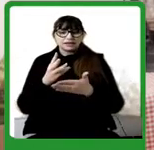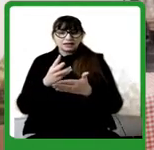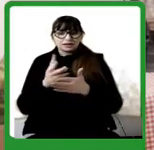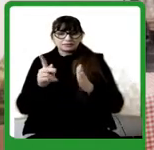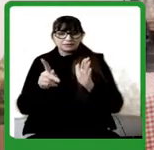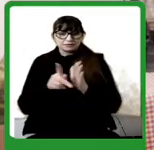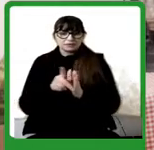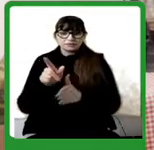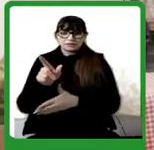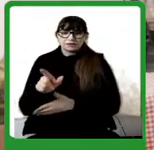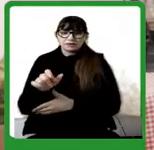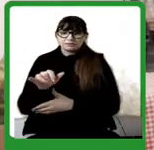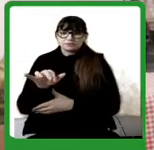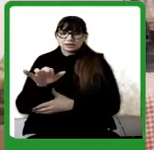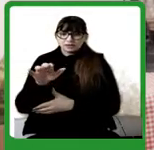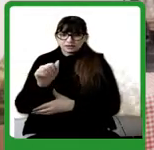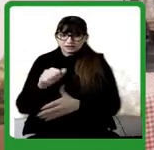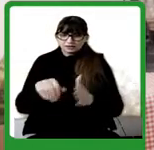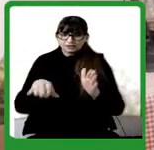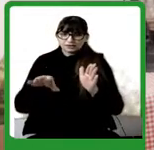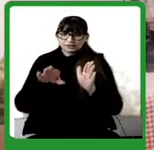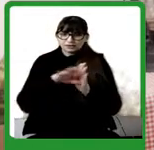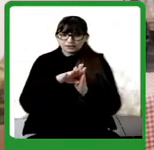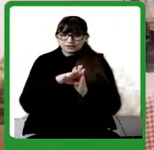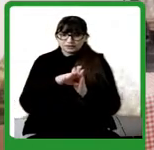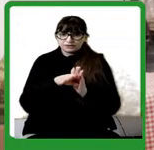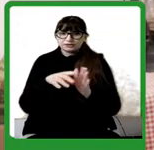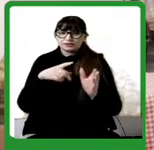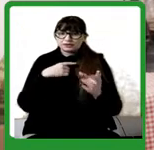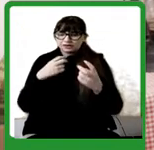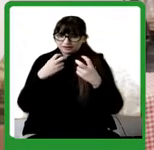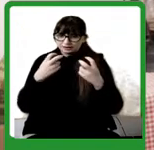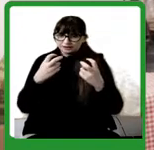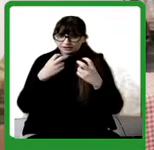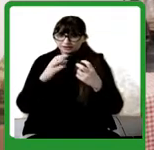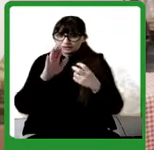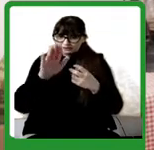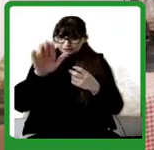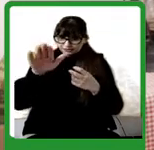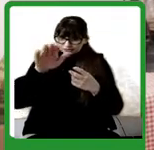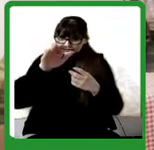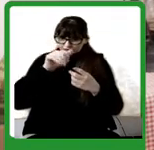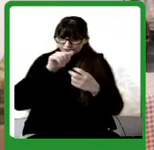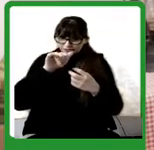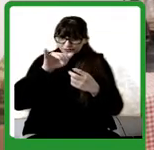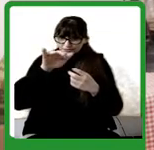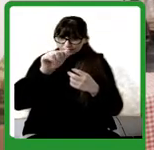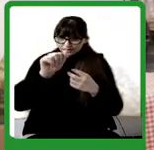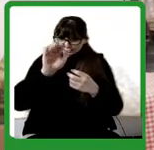vindo, tá? Tá um griteiro ali. Tá um griteiro ali fora. Eu vou lá buscar ela. Aguenta aí.